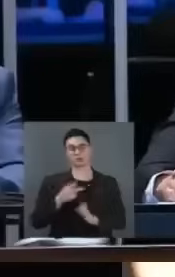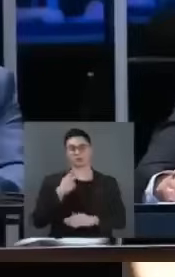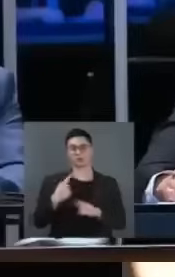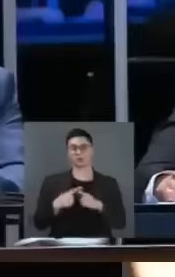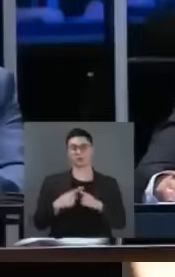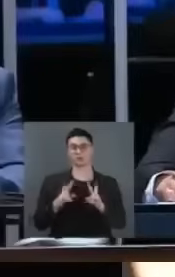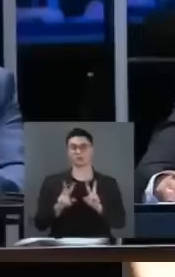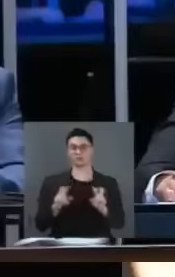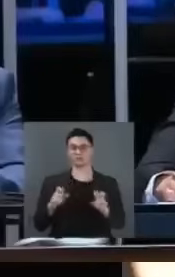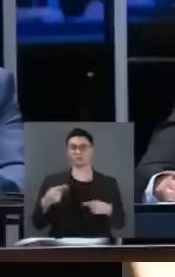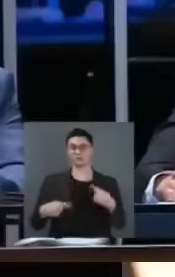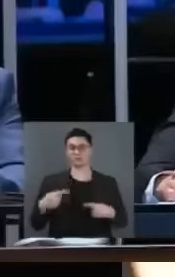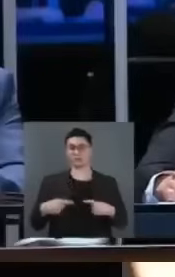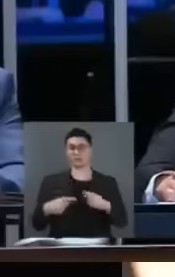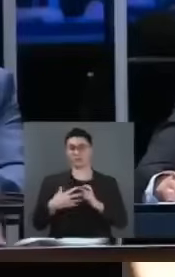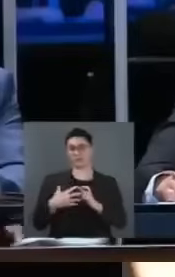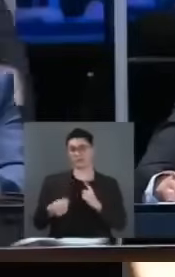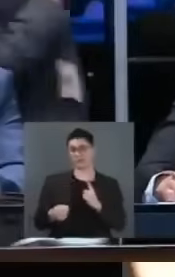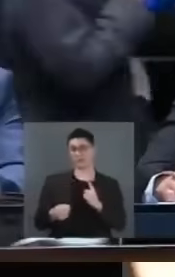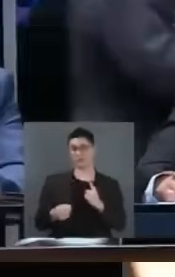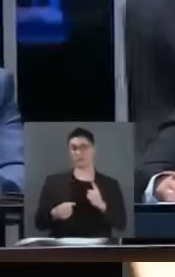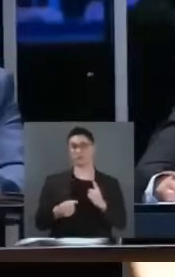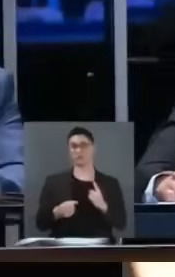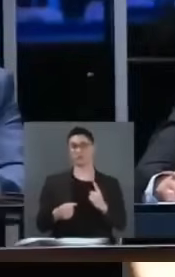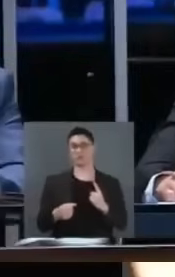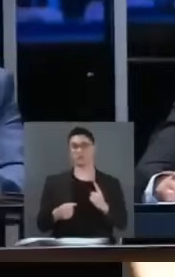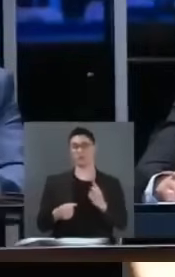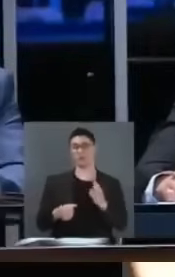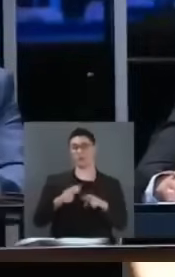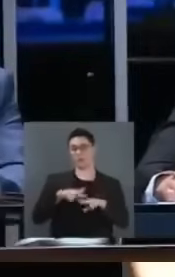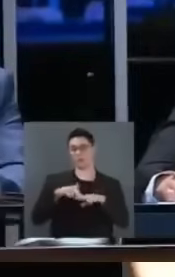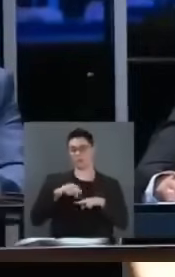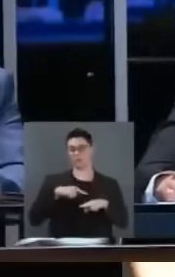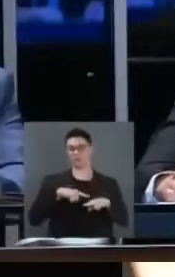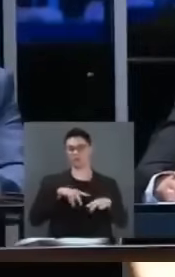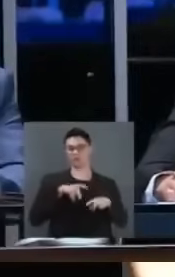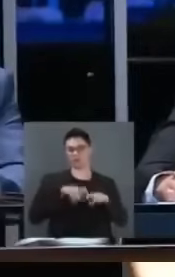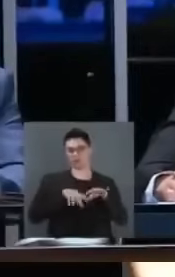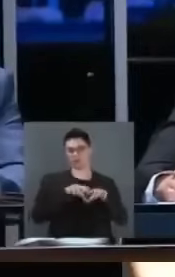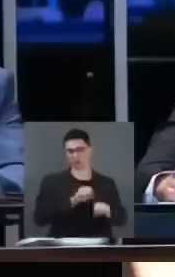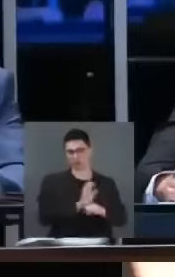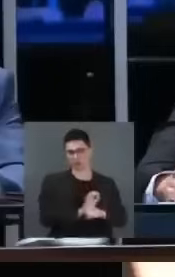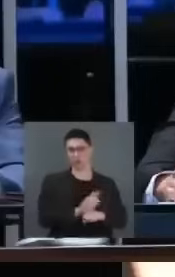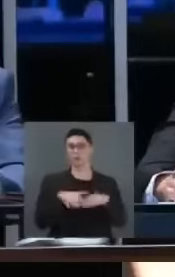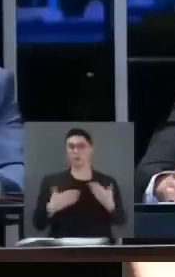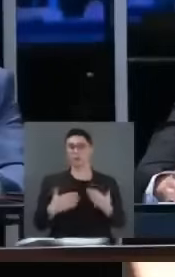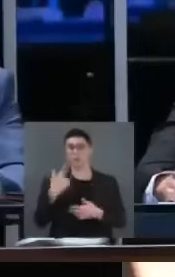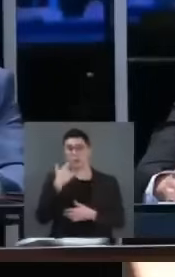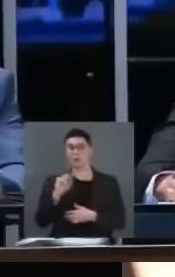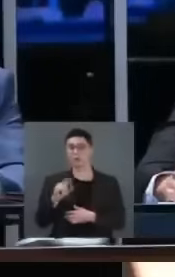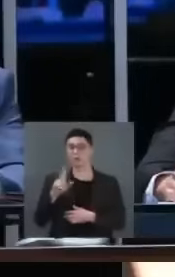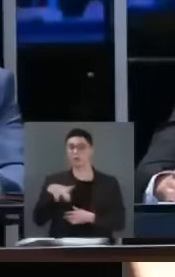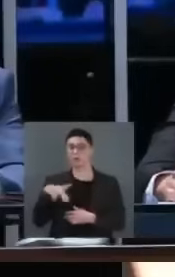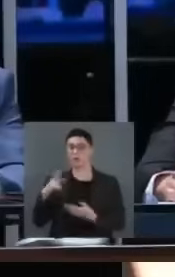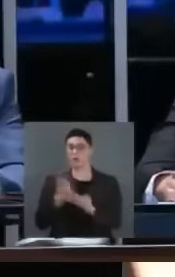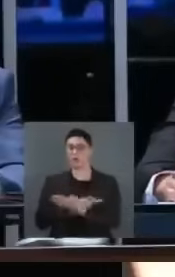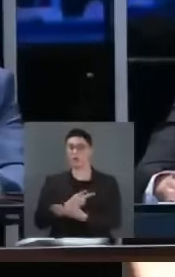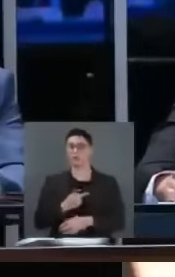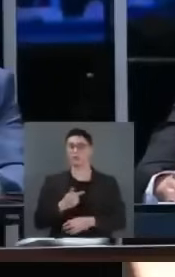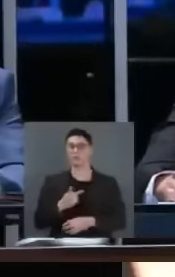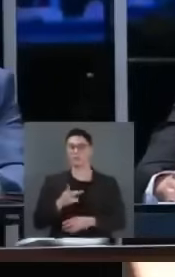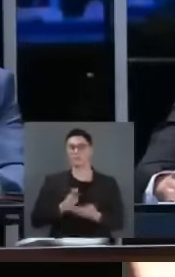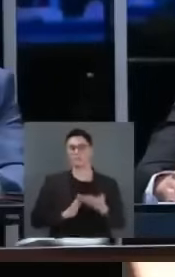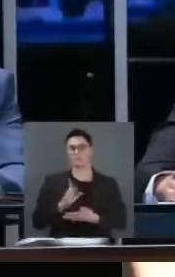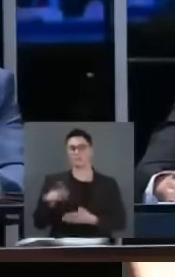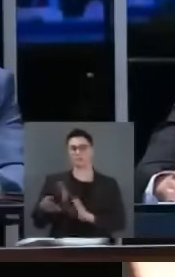tema que ele versa, aborto, gravidez decorrente de estupro, que isso evidentemente jamais viria, na hipótese de